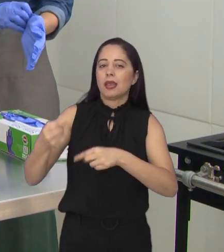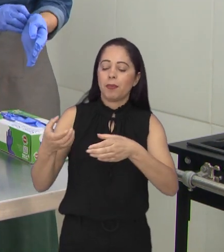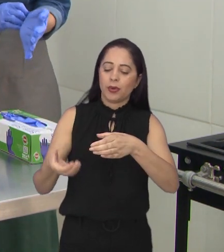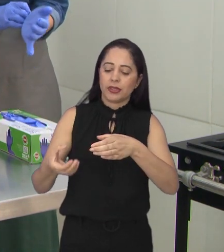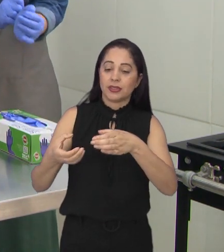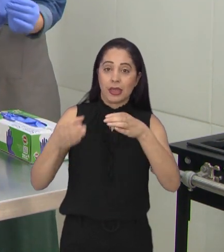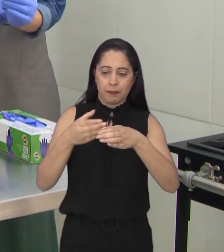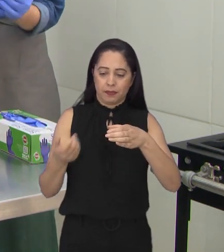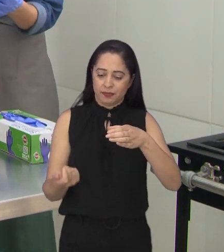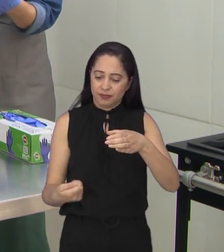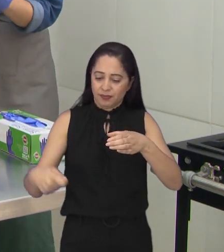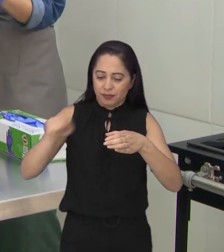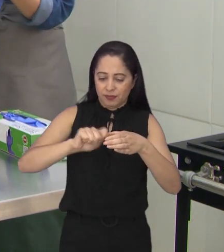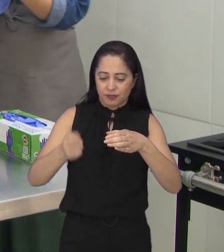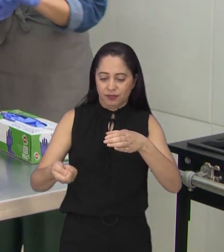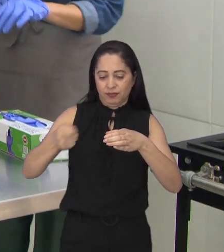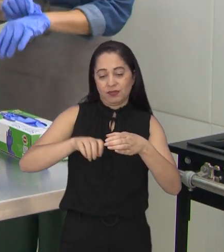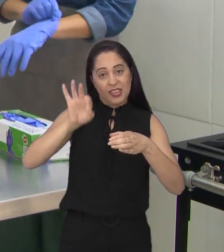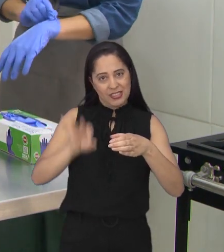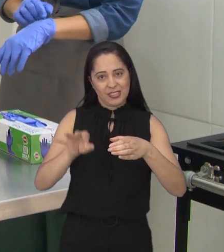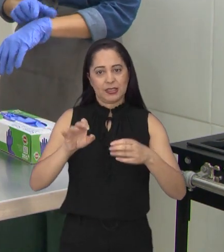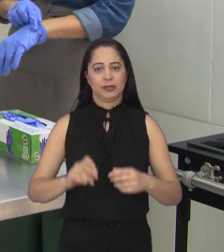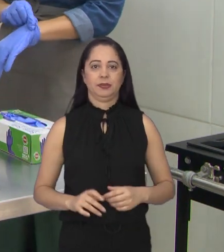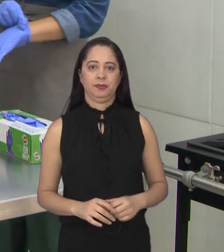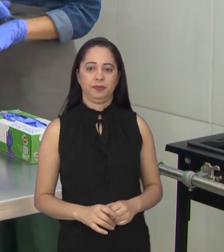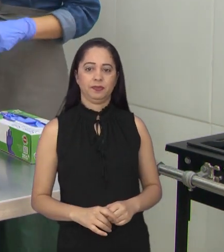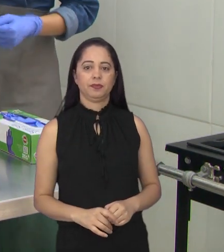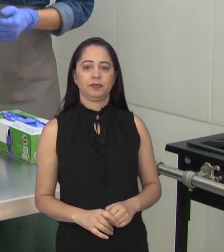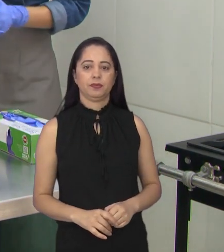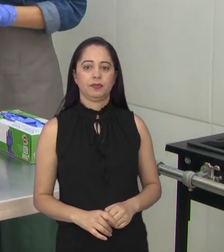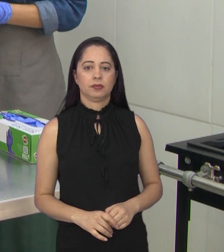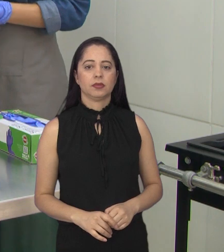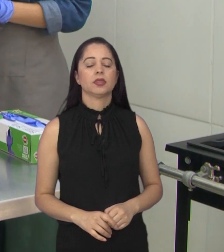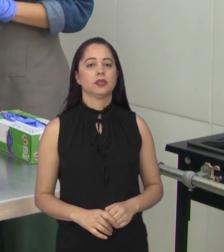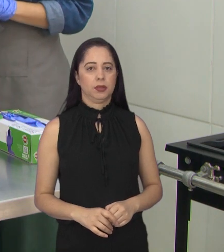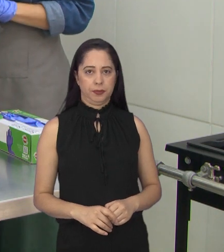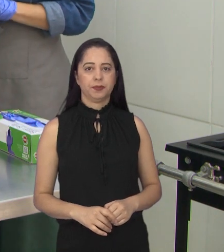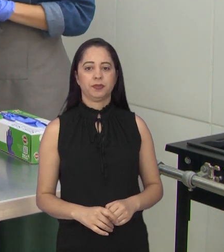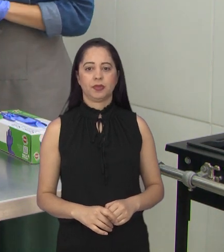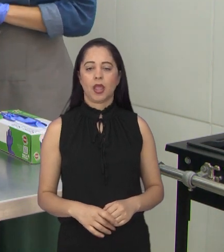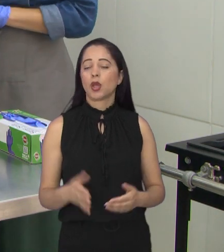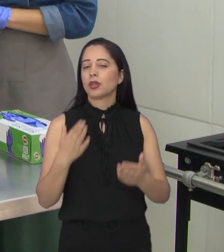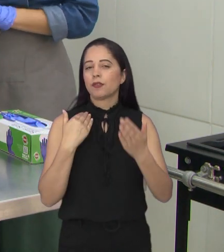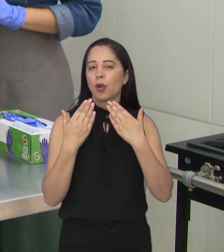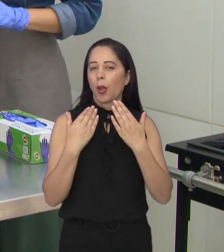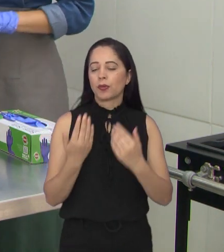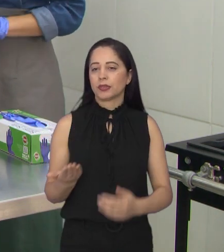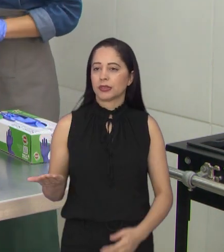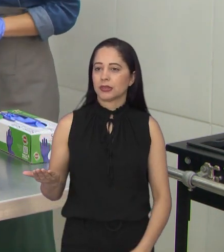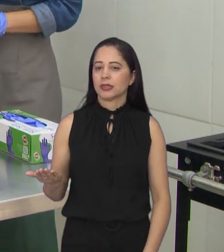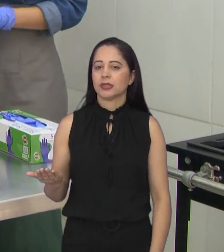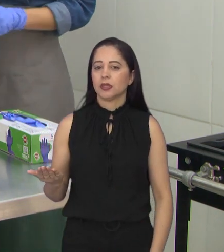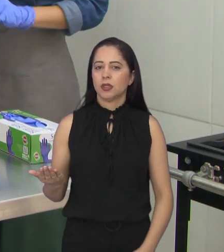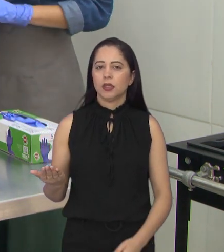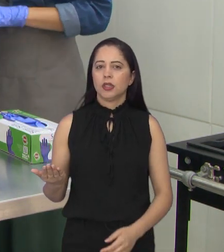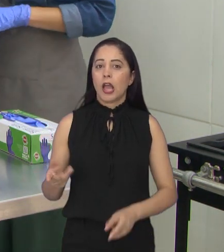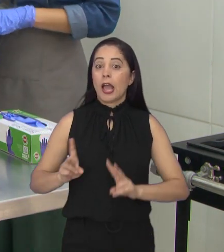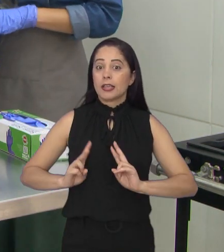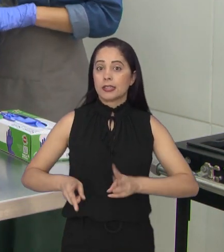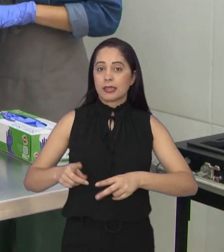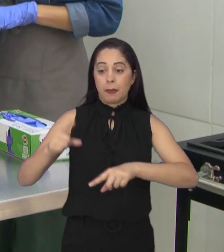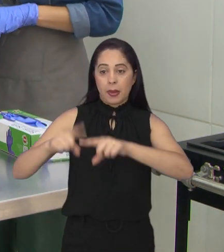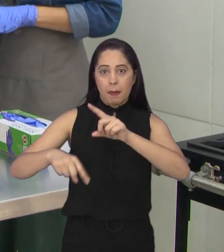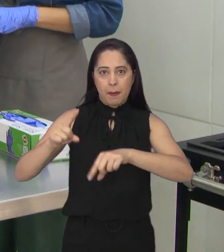do invase, né? Quando a geleia já estiver pronta. E pelo que eu estava conversando aqui com Grazi, todo